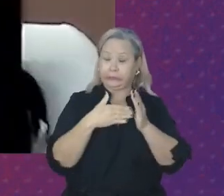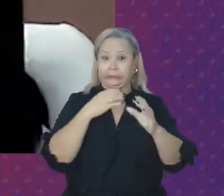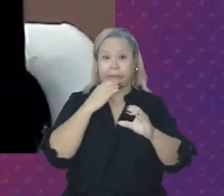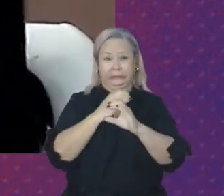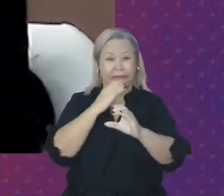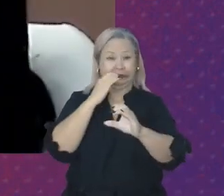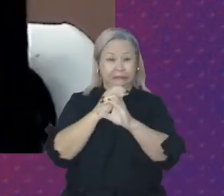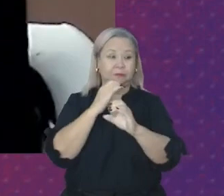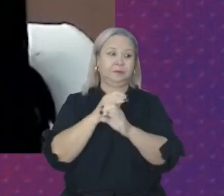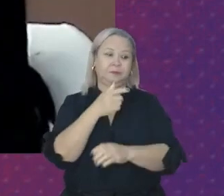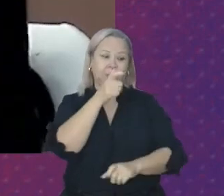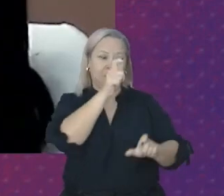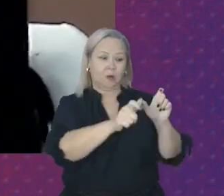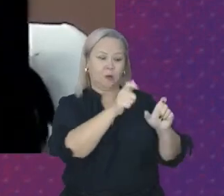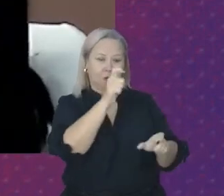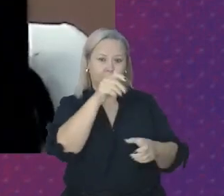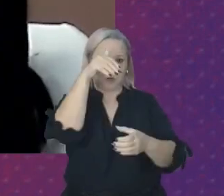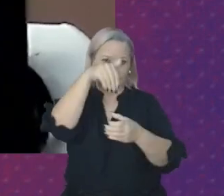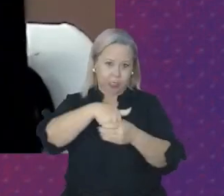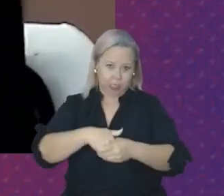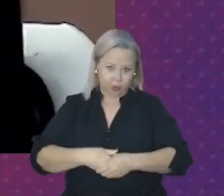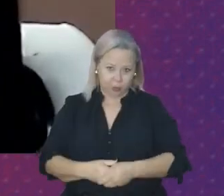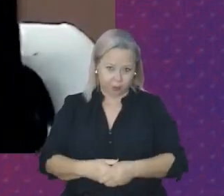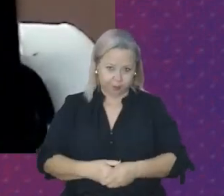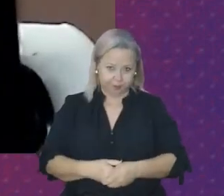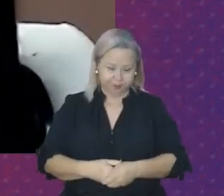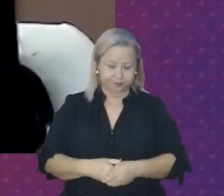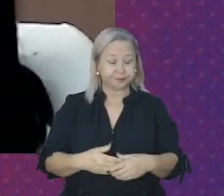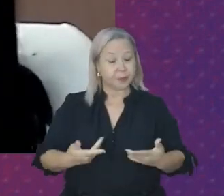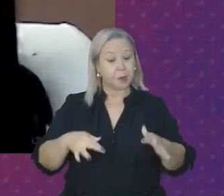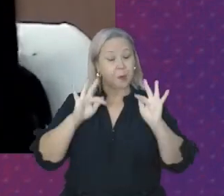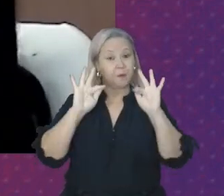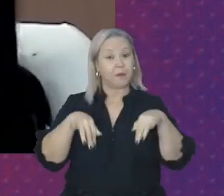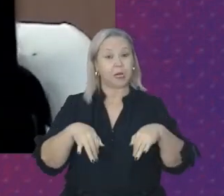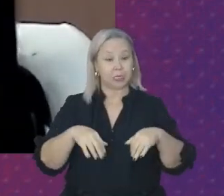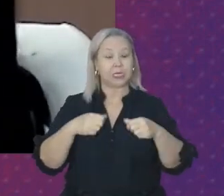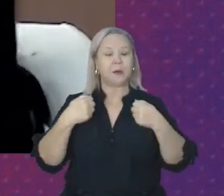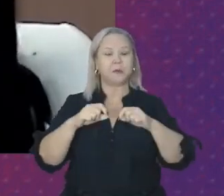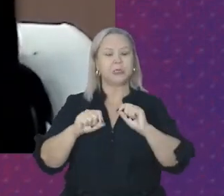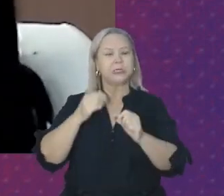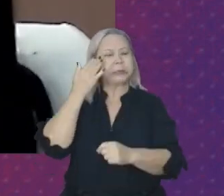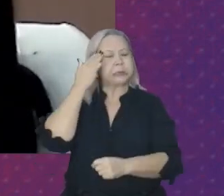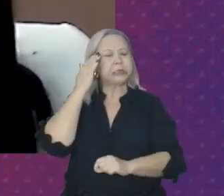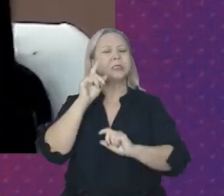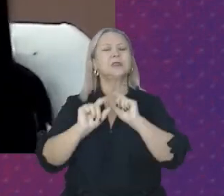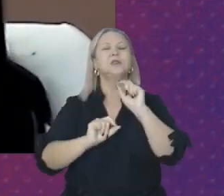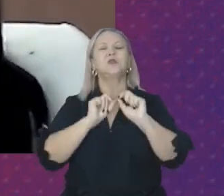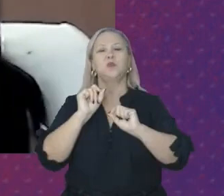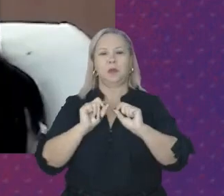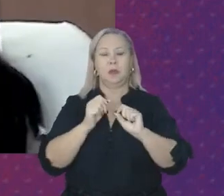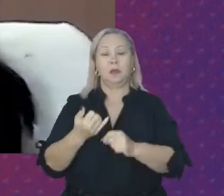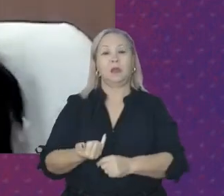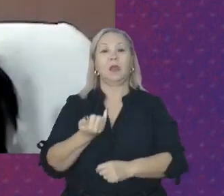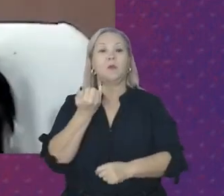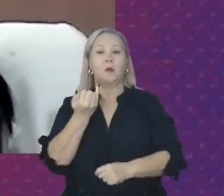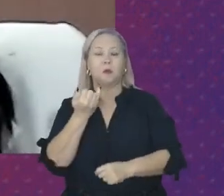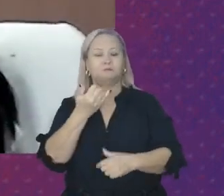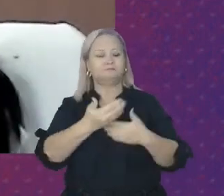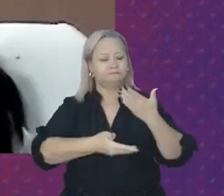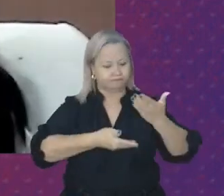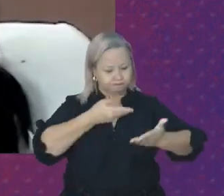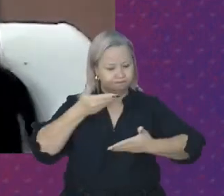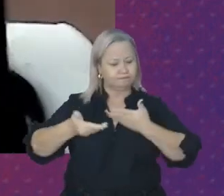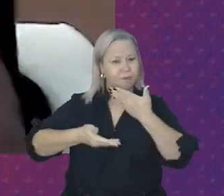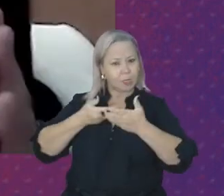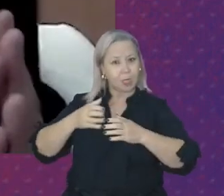eleitor. Para finalizar, é preciso que a gente compreenda o seguinte: é importante engajar